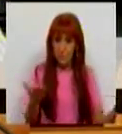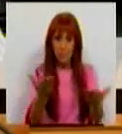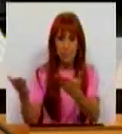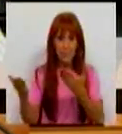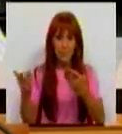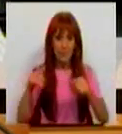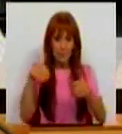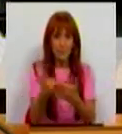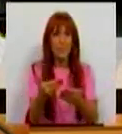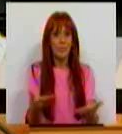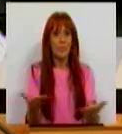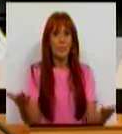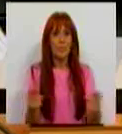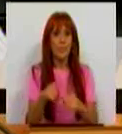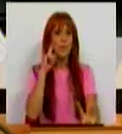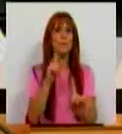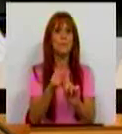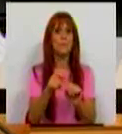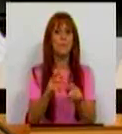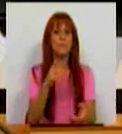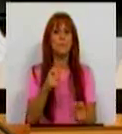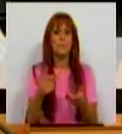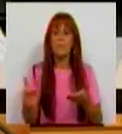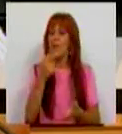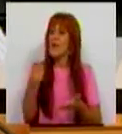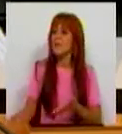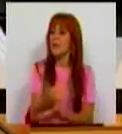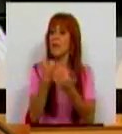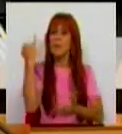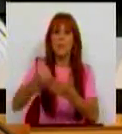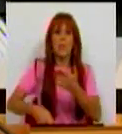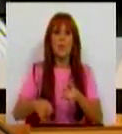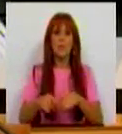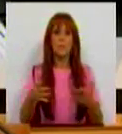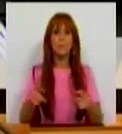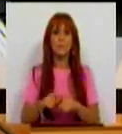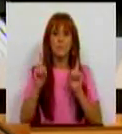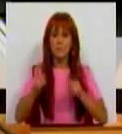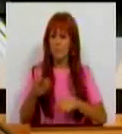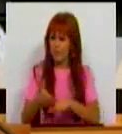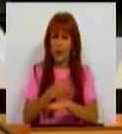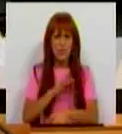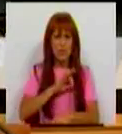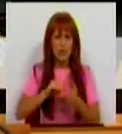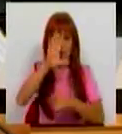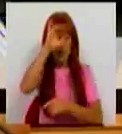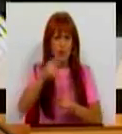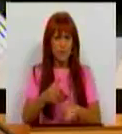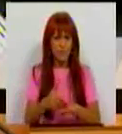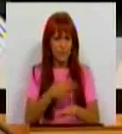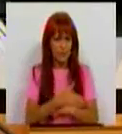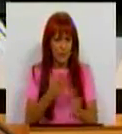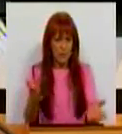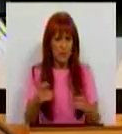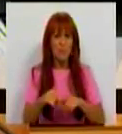que levaram a este objetivo de só arrecadar impostos foram encetadas ainda antes do Sr. Secretário de Estado ser Secretário de